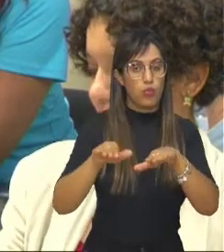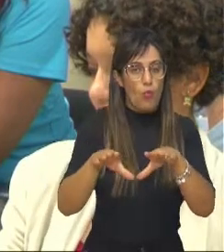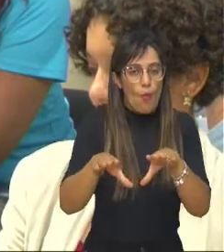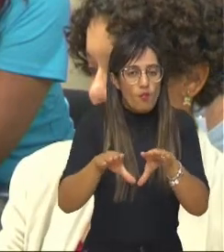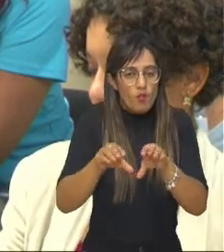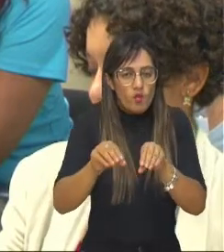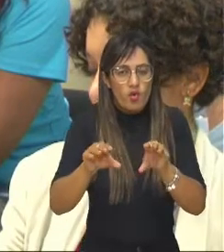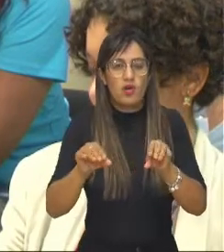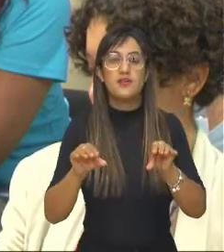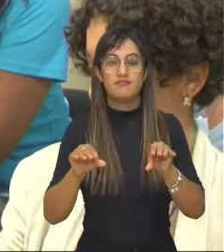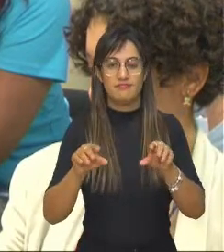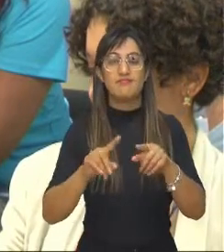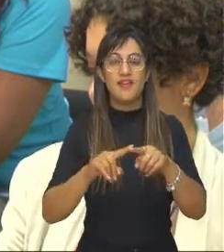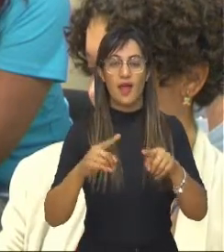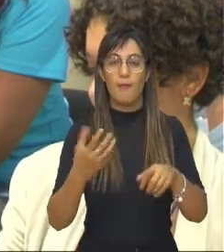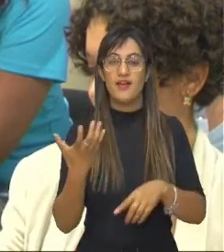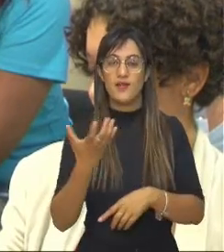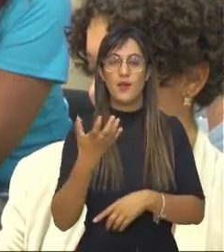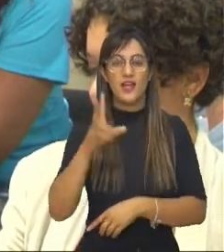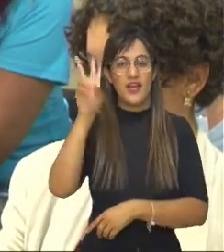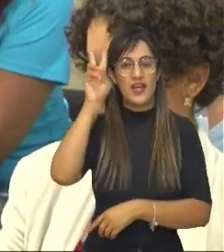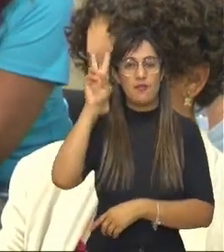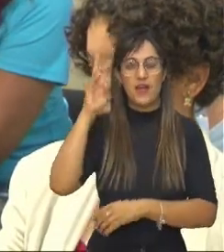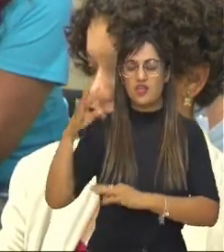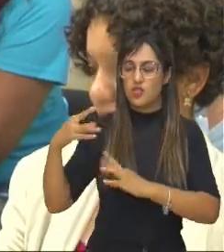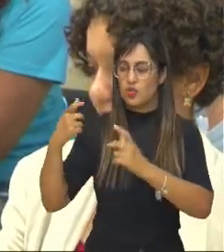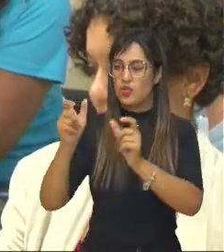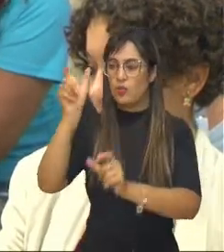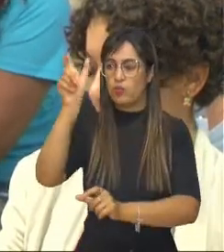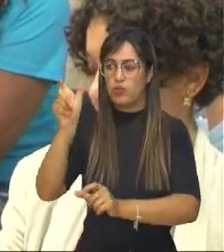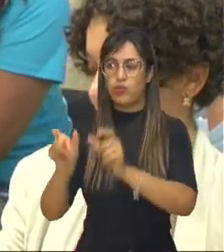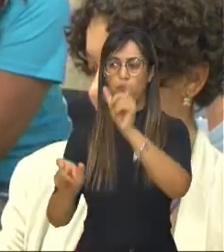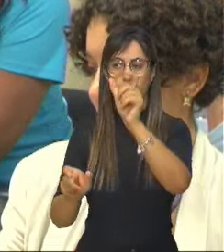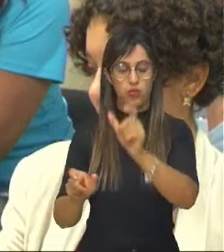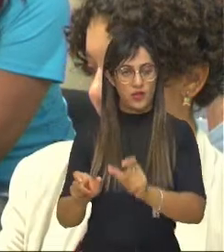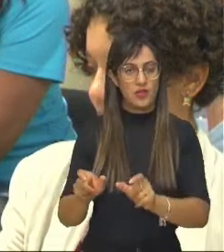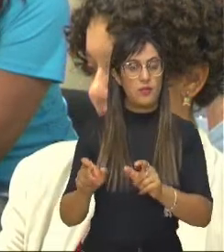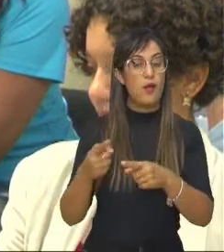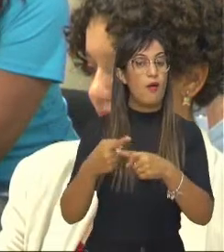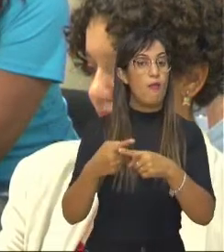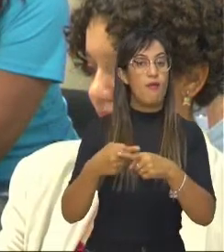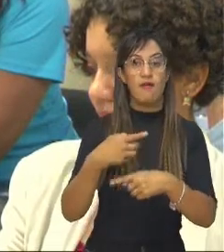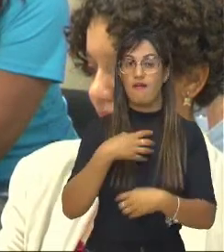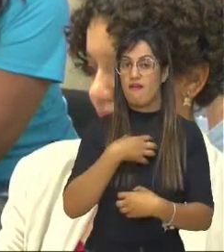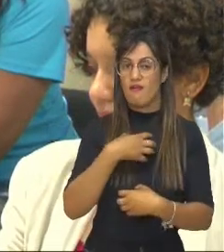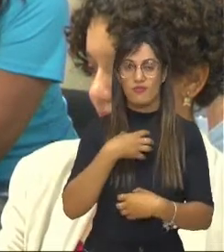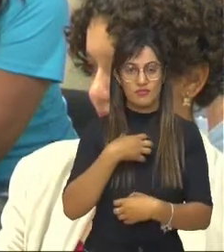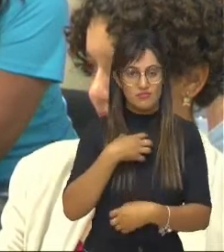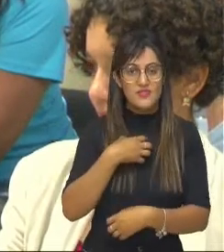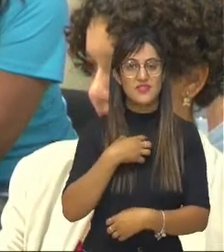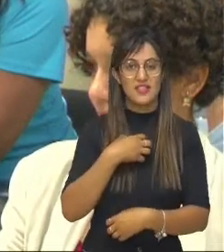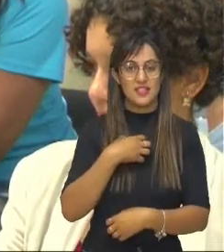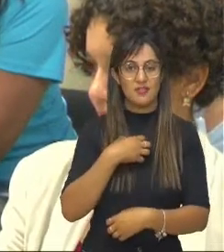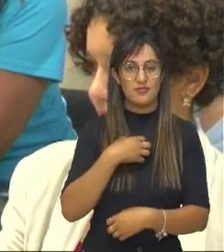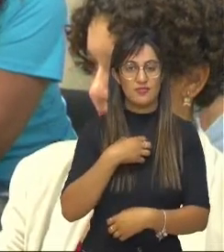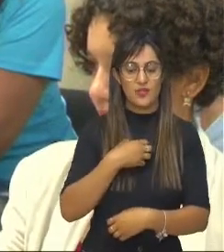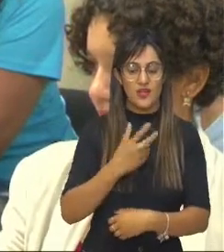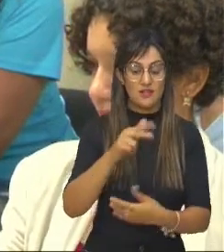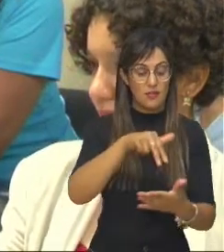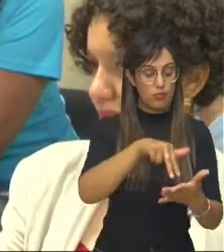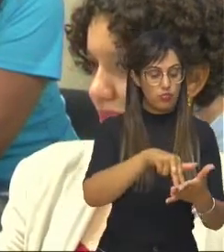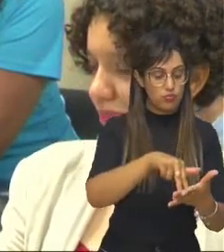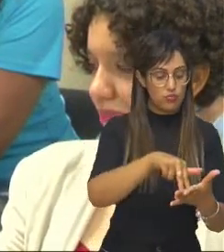Mas eu queria lembrar de todas essas pessoas também. Porque eu não sinto mais medo porque eu sei que elas estão aqui. Elas